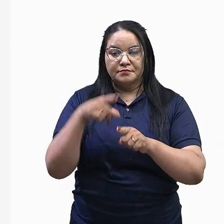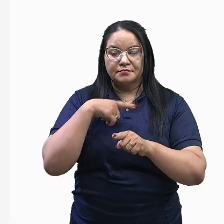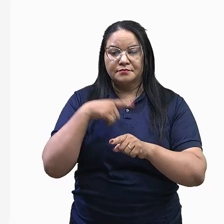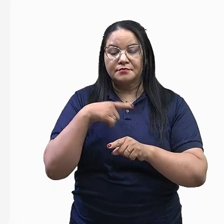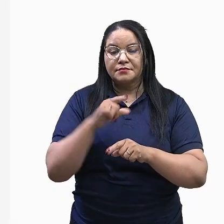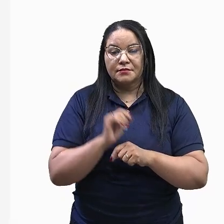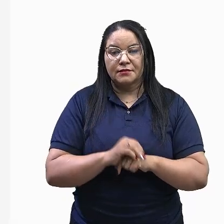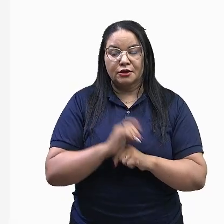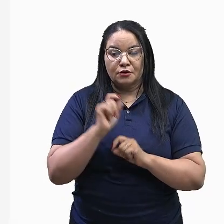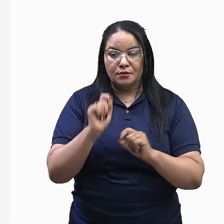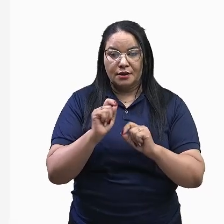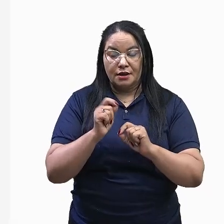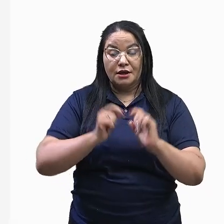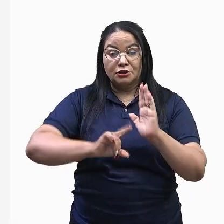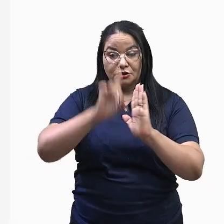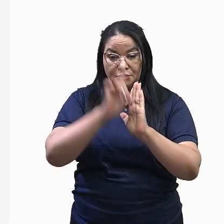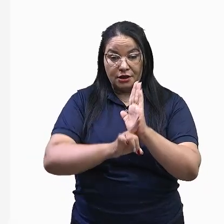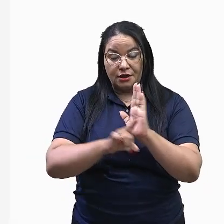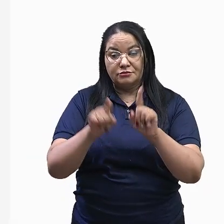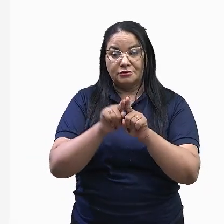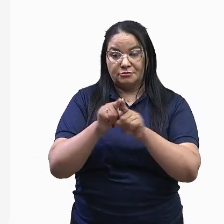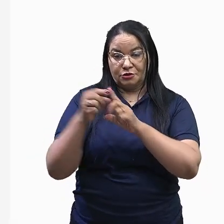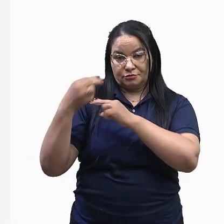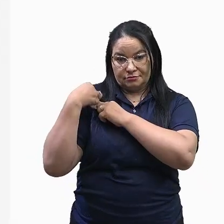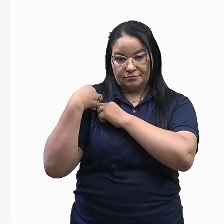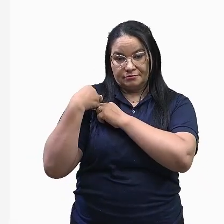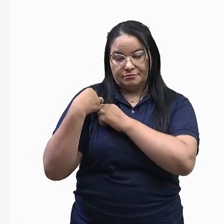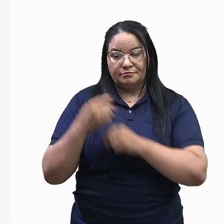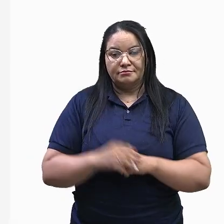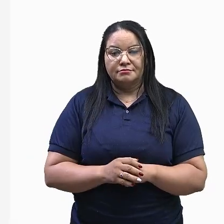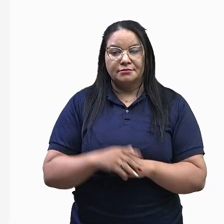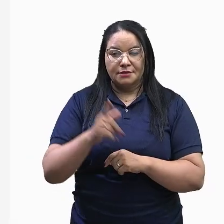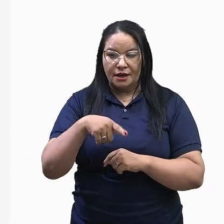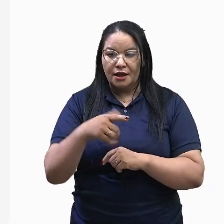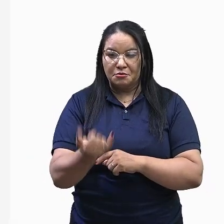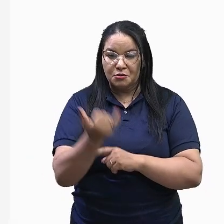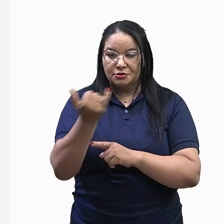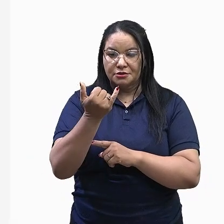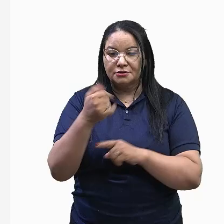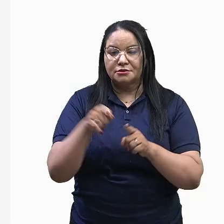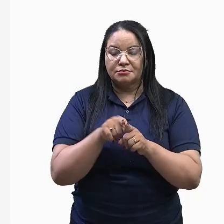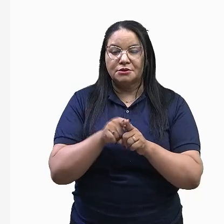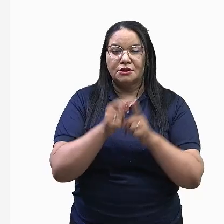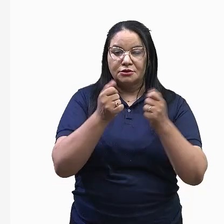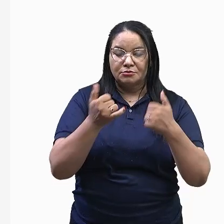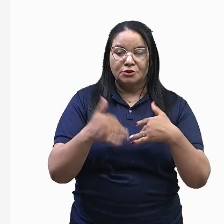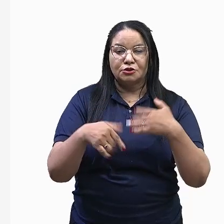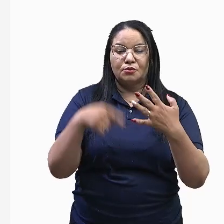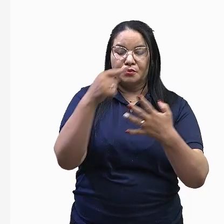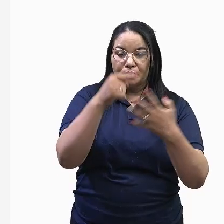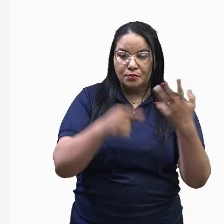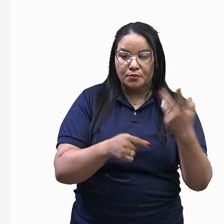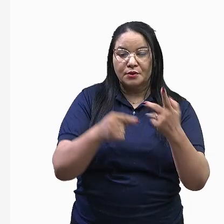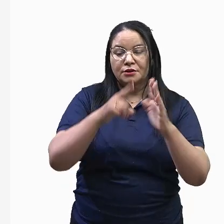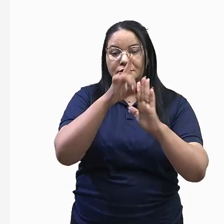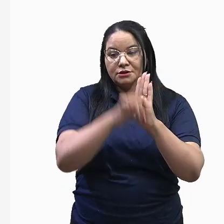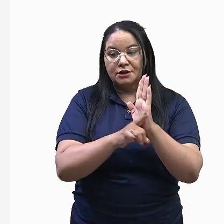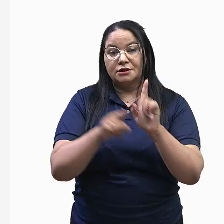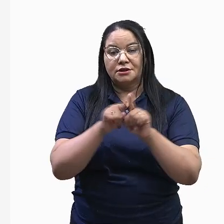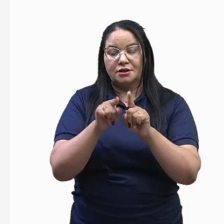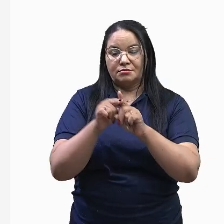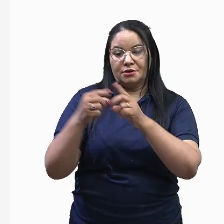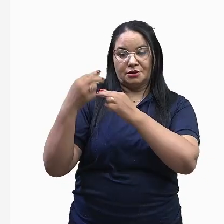estabelecer direitos e deveres. Olha, que coisa importante, né? Delimitam os direitos e as responsabilidades